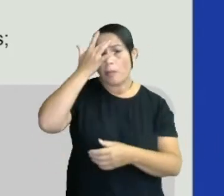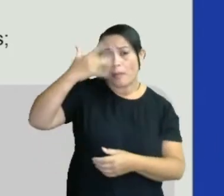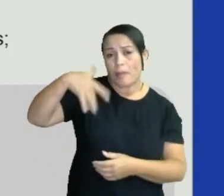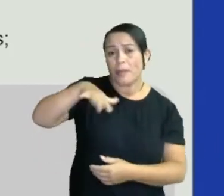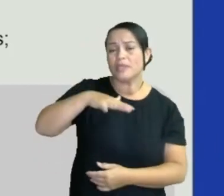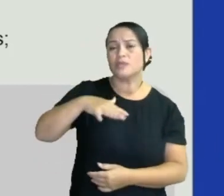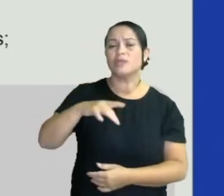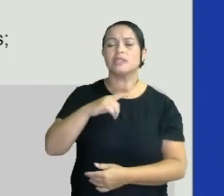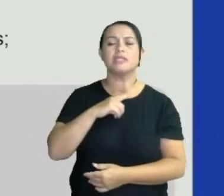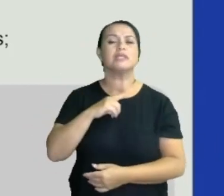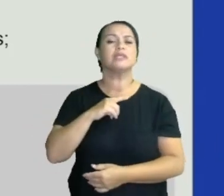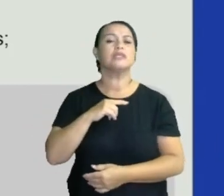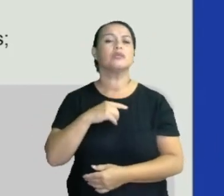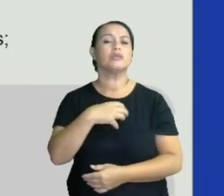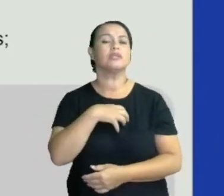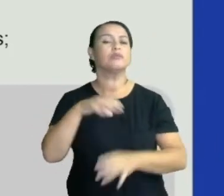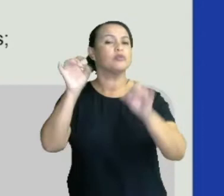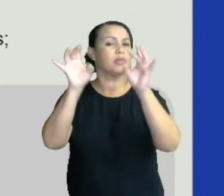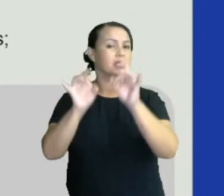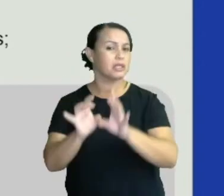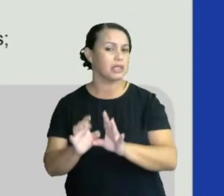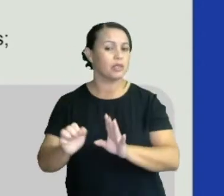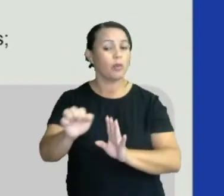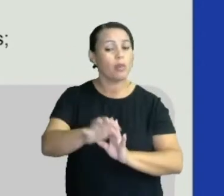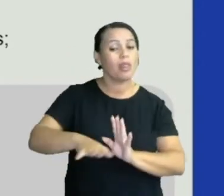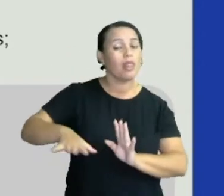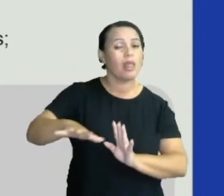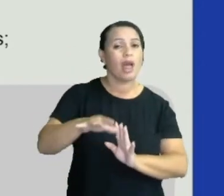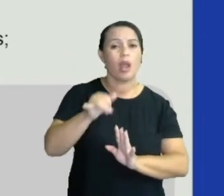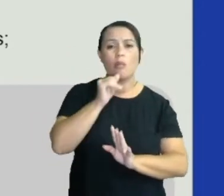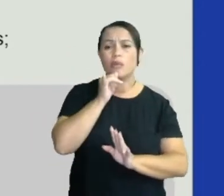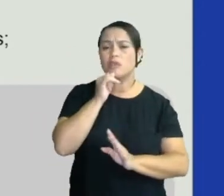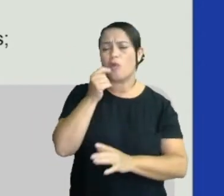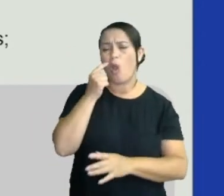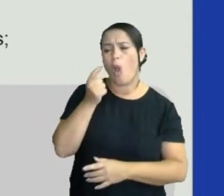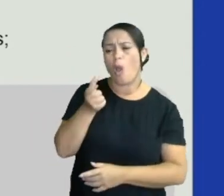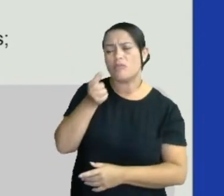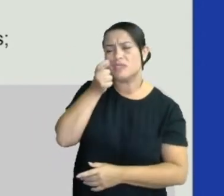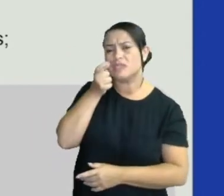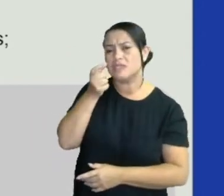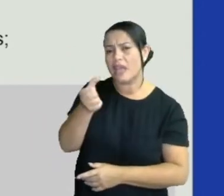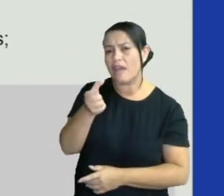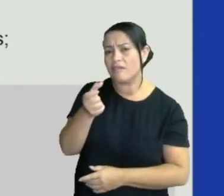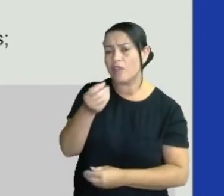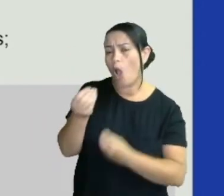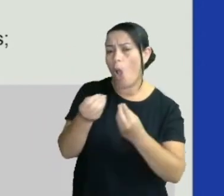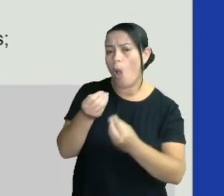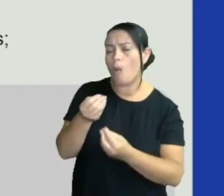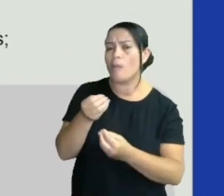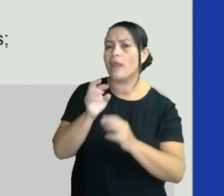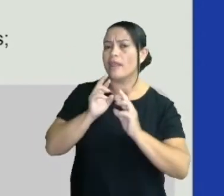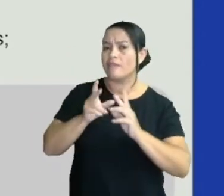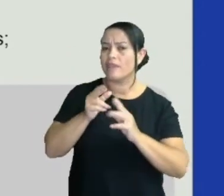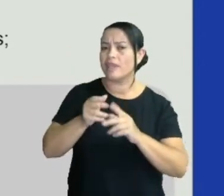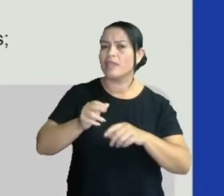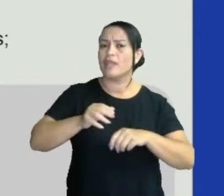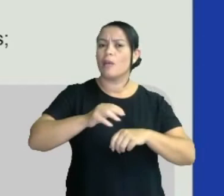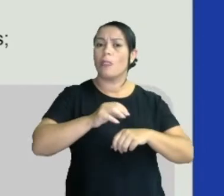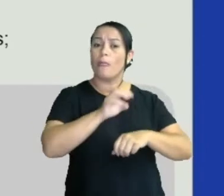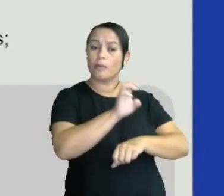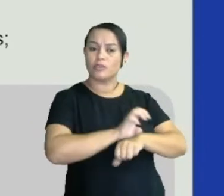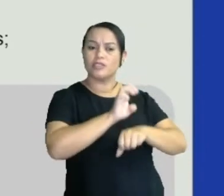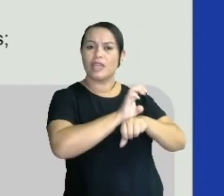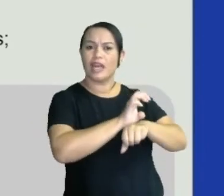seriam especializados naquela área. Então, observem como era diferente o Estado moderno